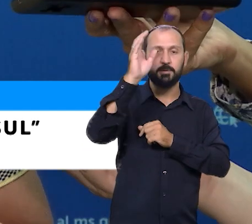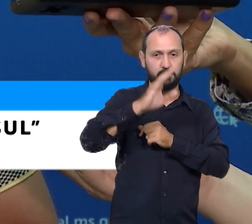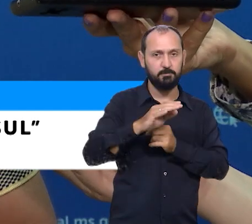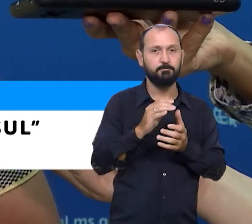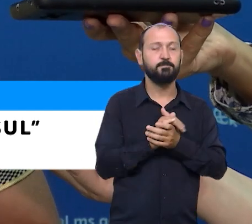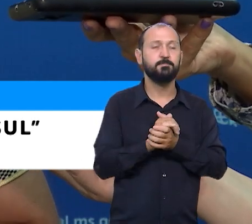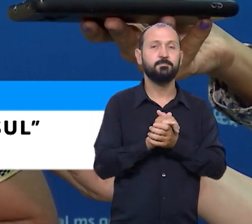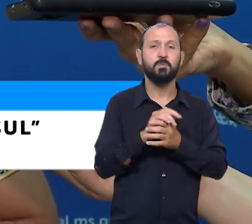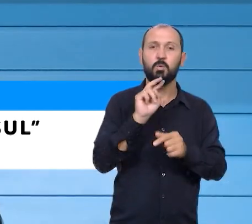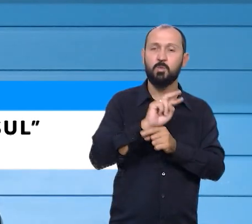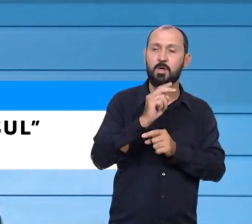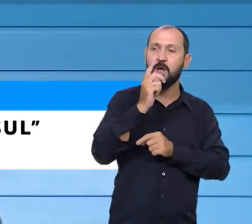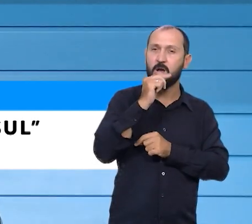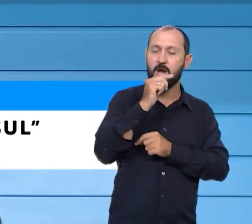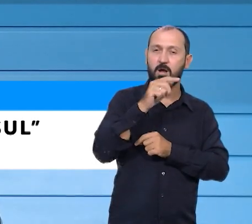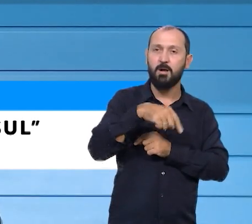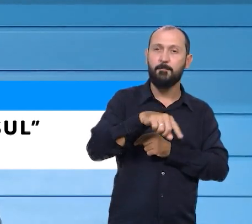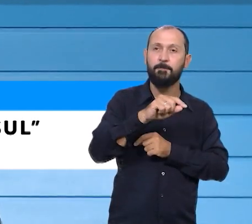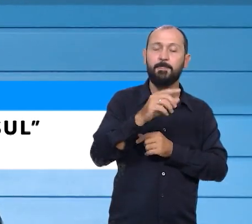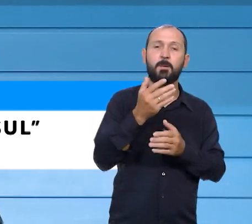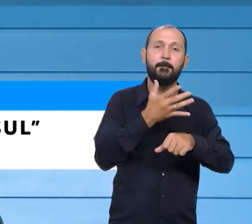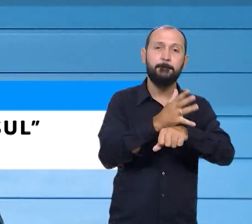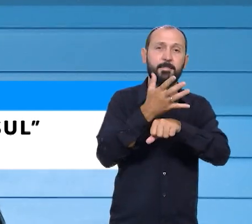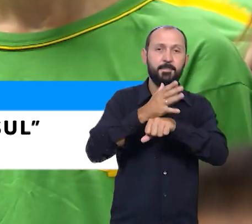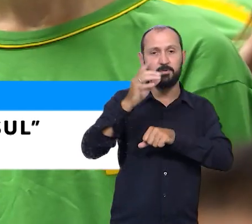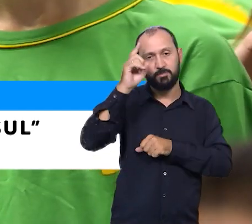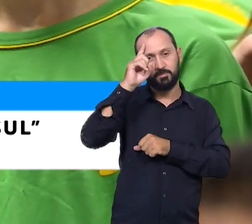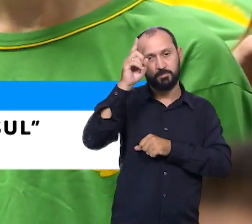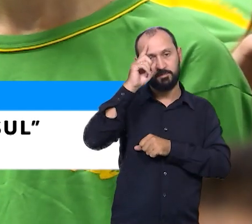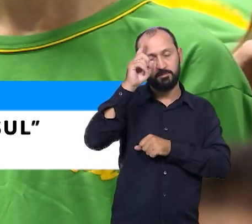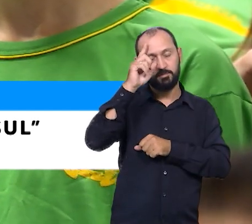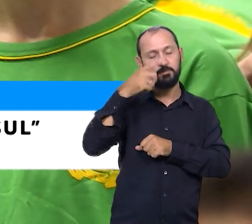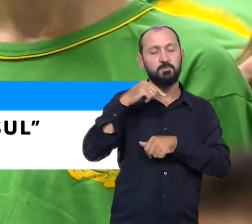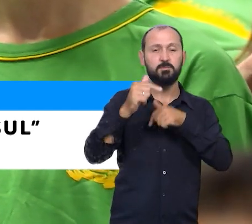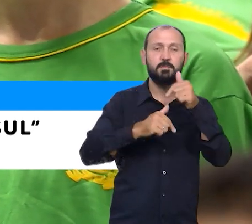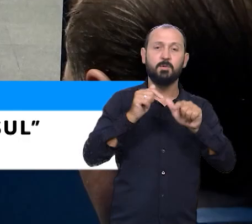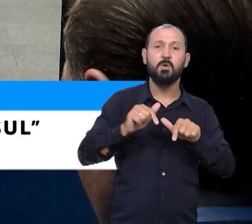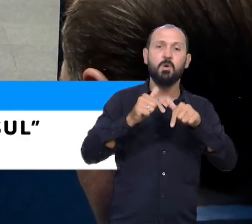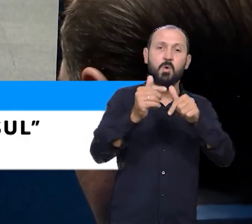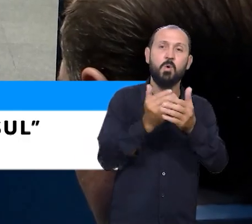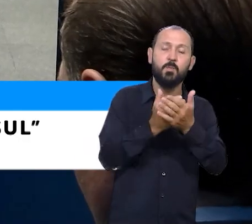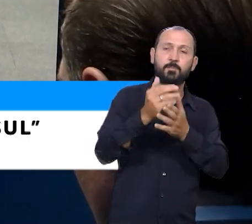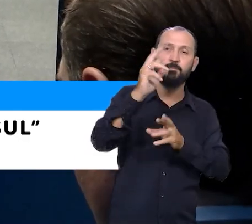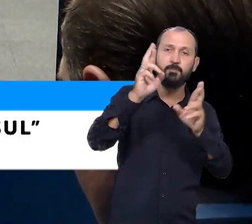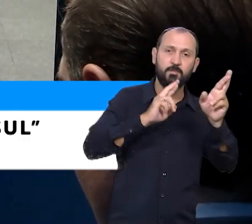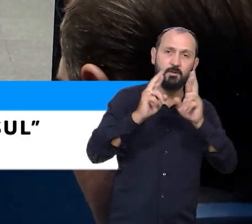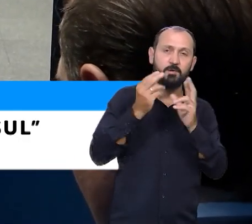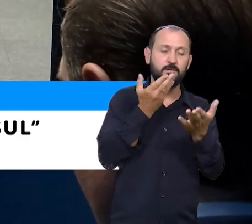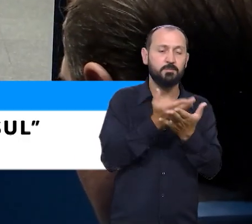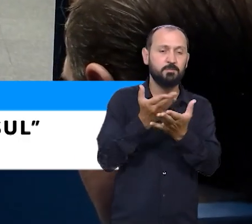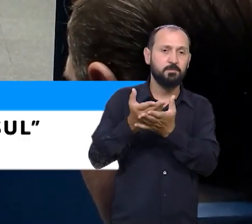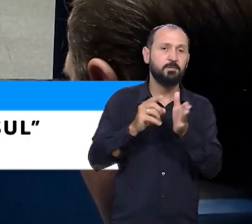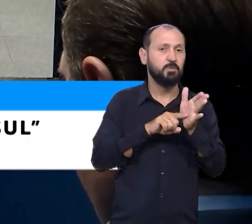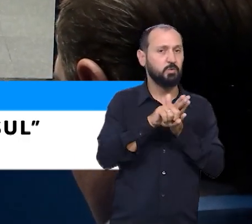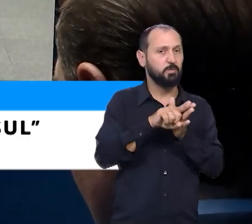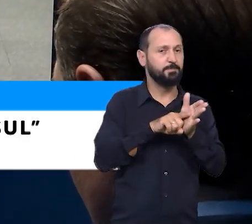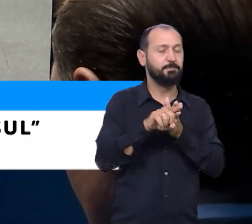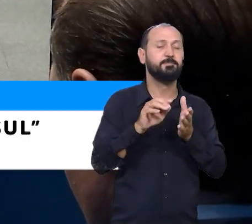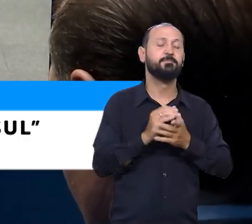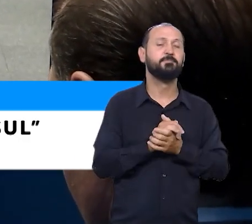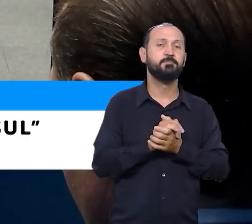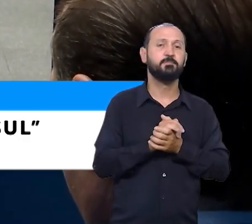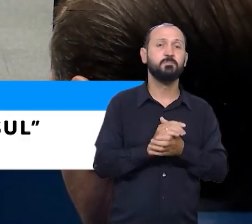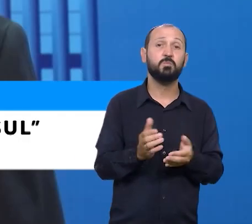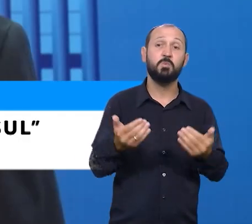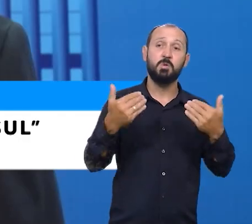polo produtivo nacional. A preservação da água começa com práticas do dia a dia e com ações a partir dos resultados de estudos